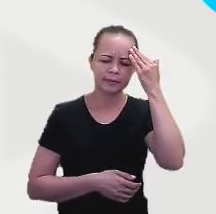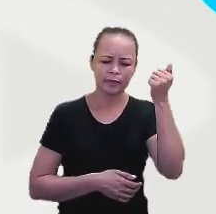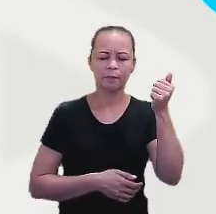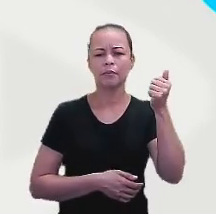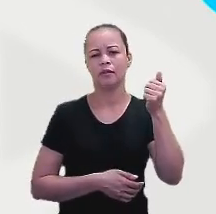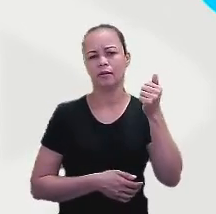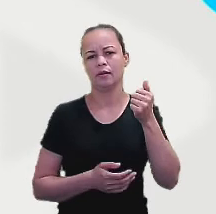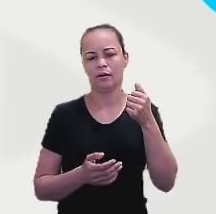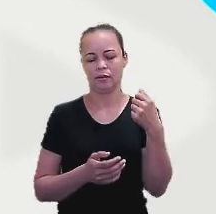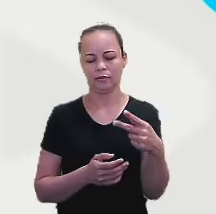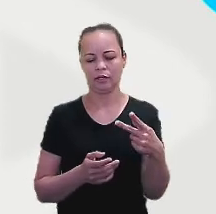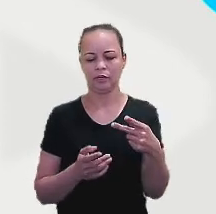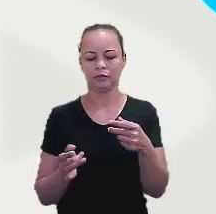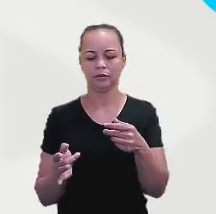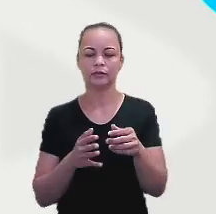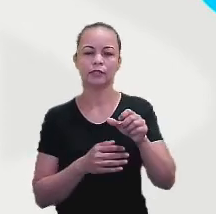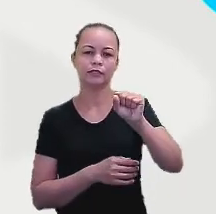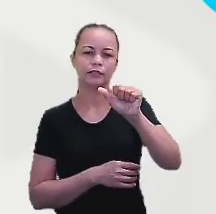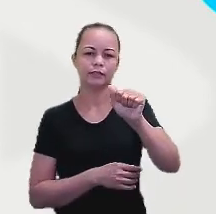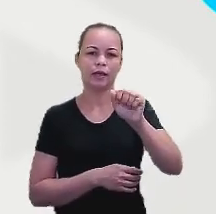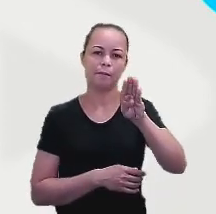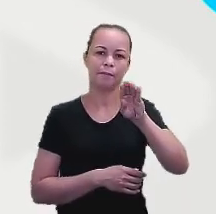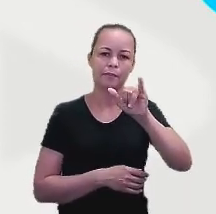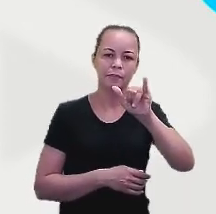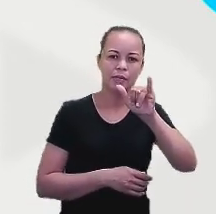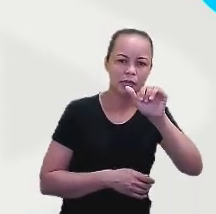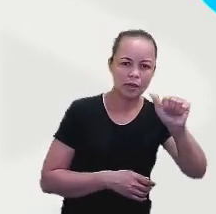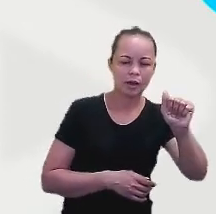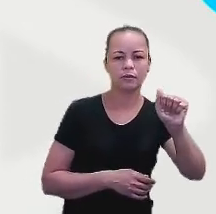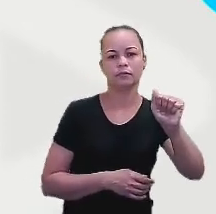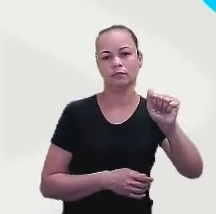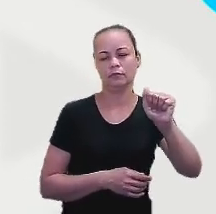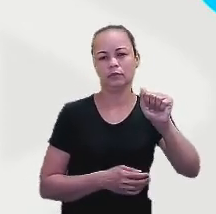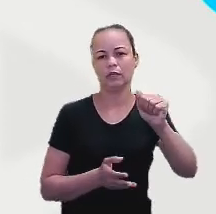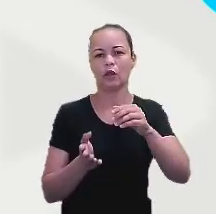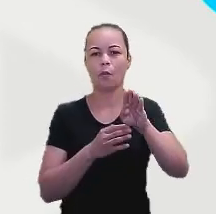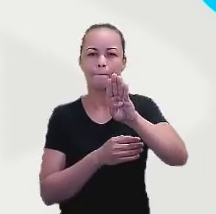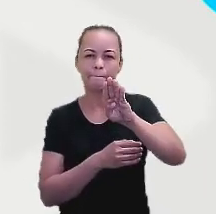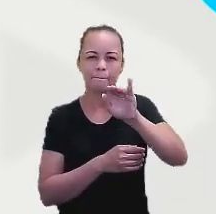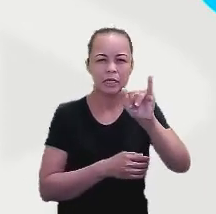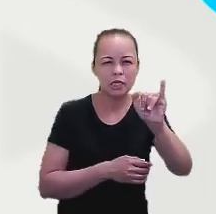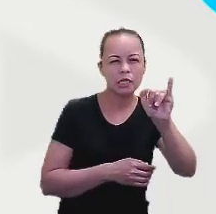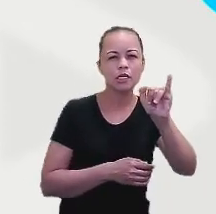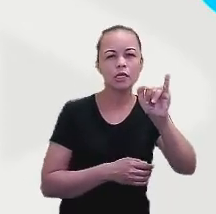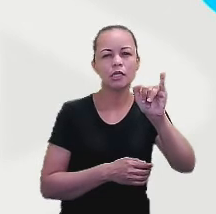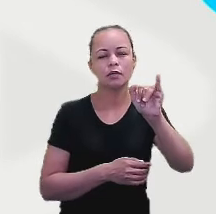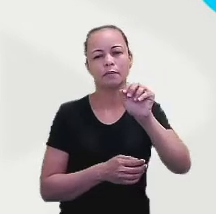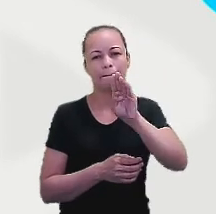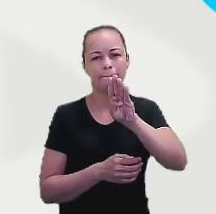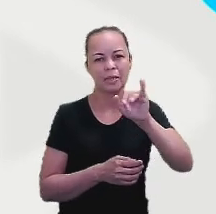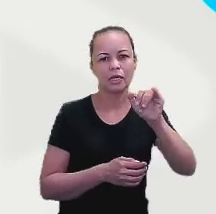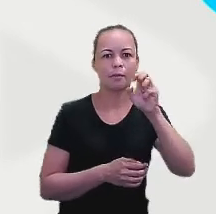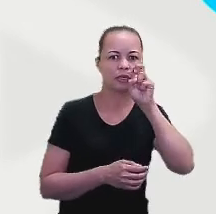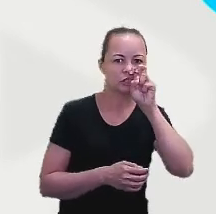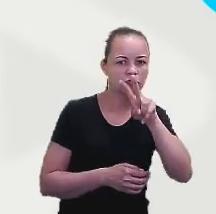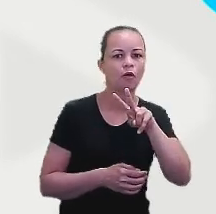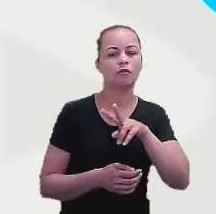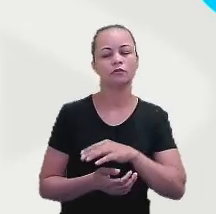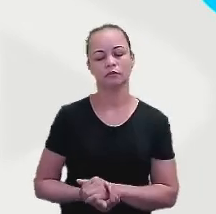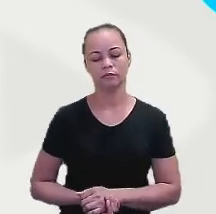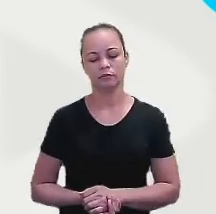verbo aí, ó. Olha a tônica onde está. Sabia. Coloquei mais intensidade na sílaba bi. Já o